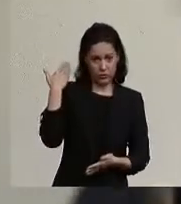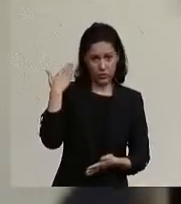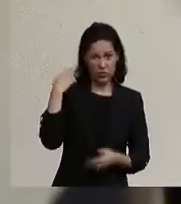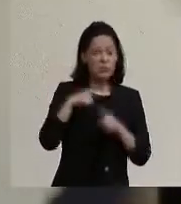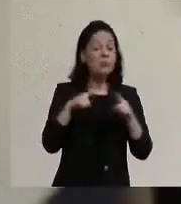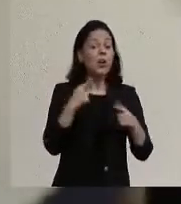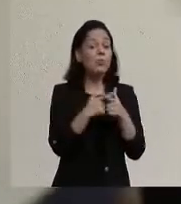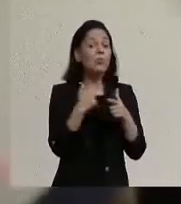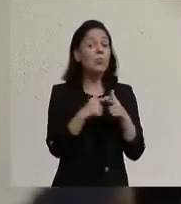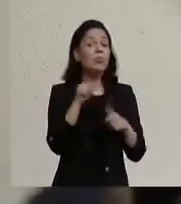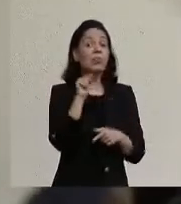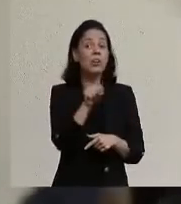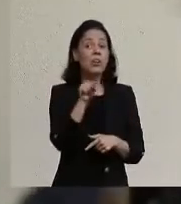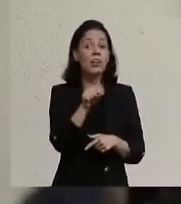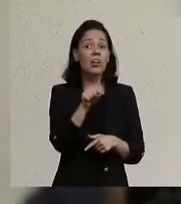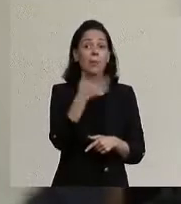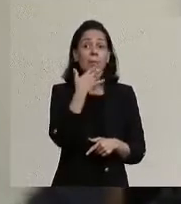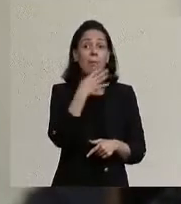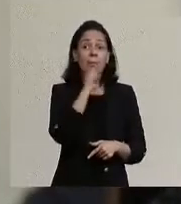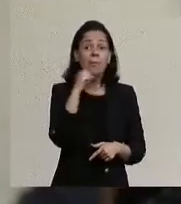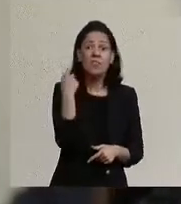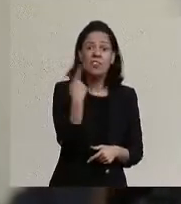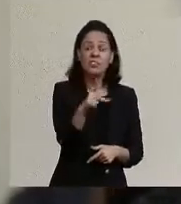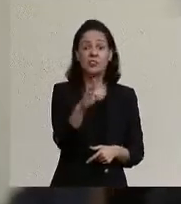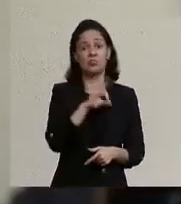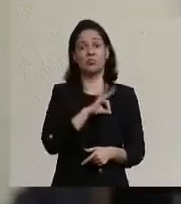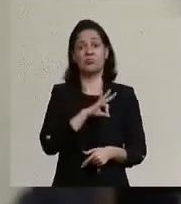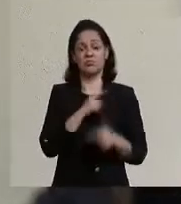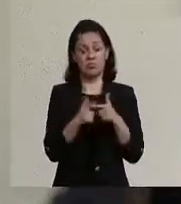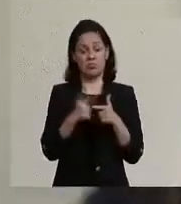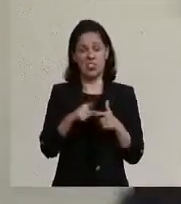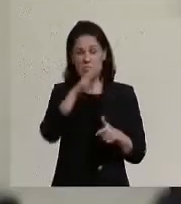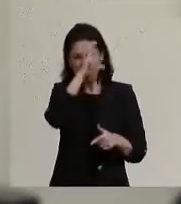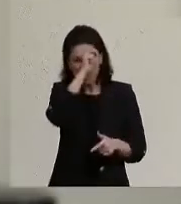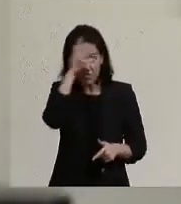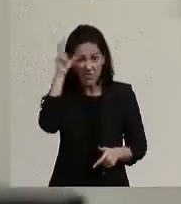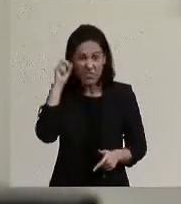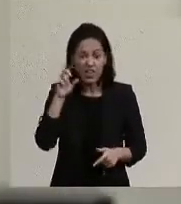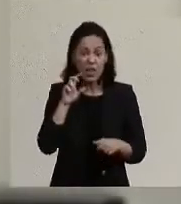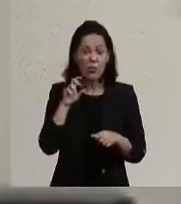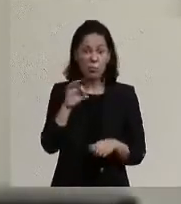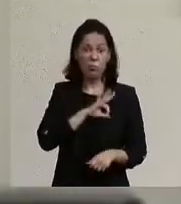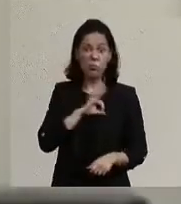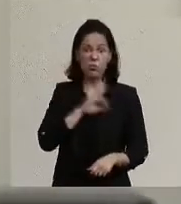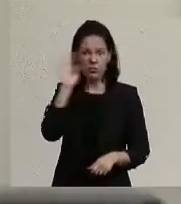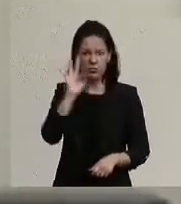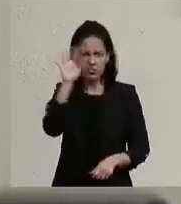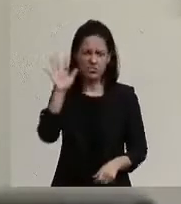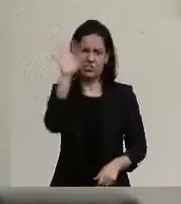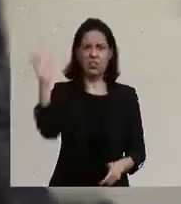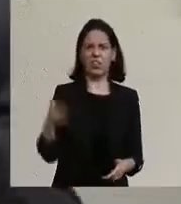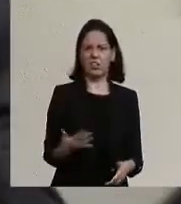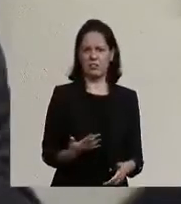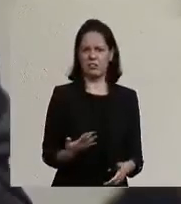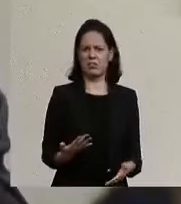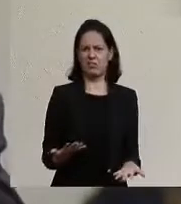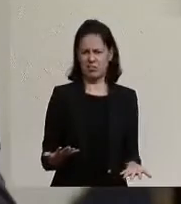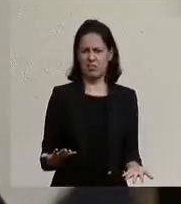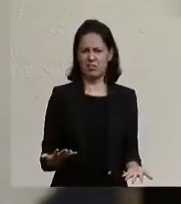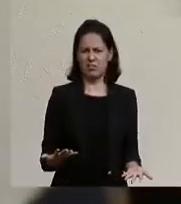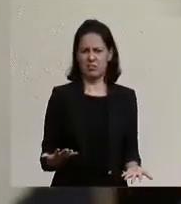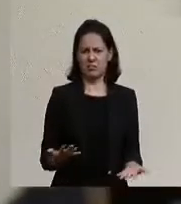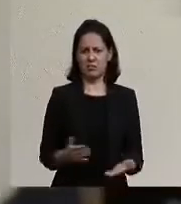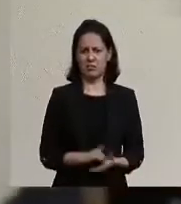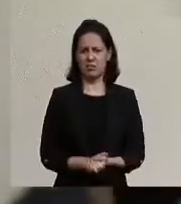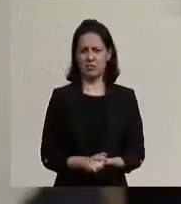problema com a polícia é o seu pai como Prefeito a polícia federal cidadão a polícia federal